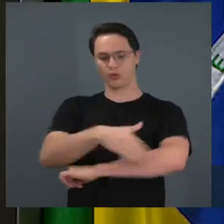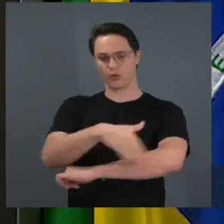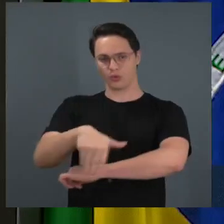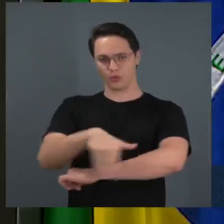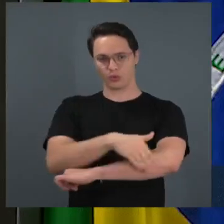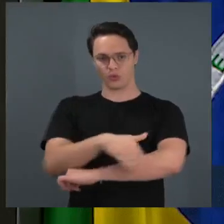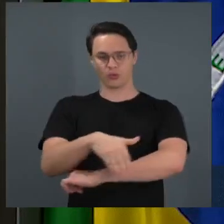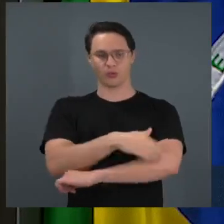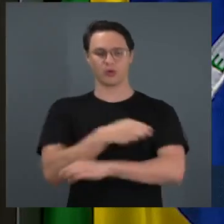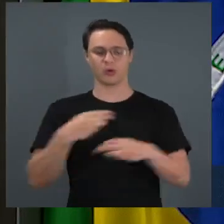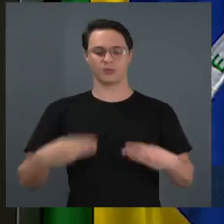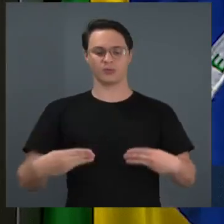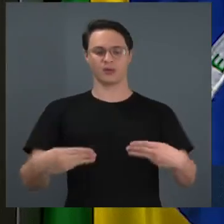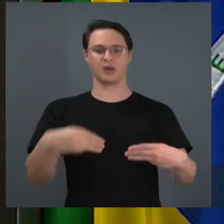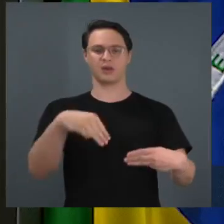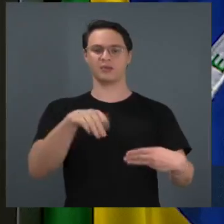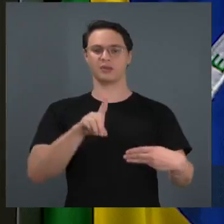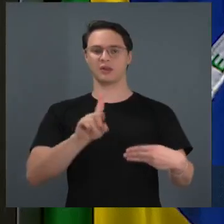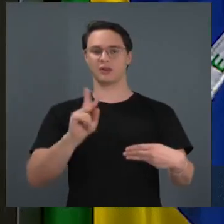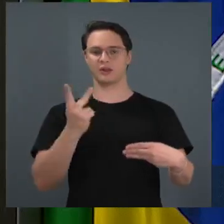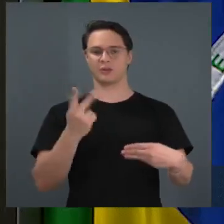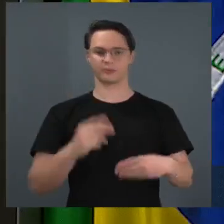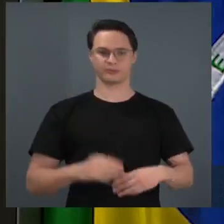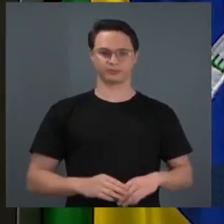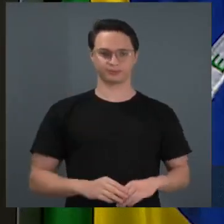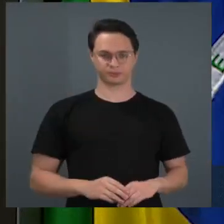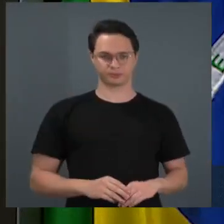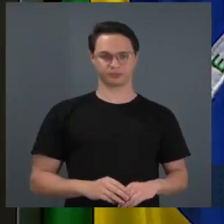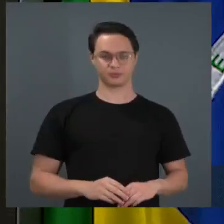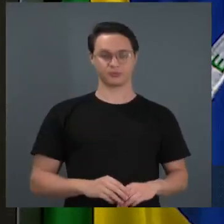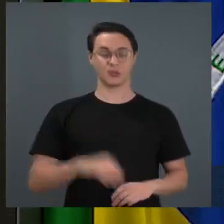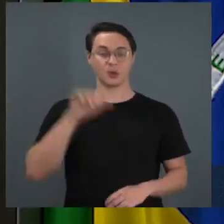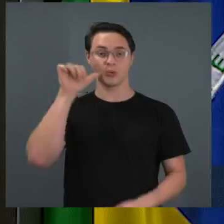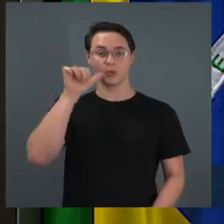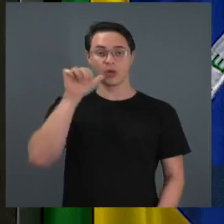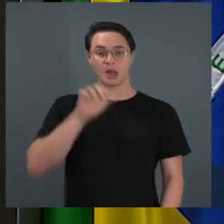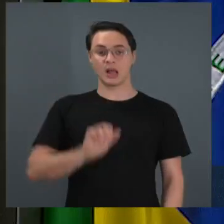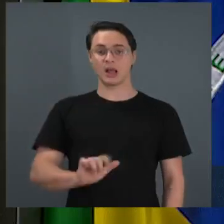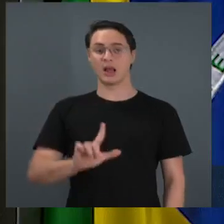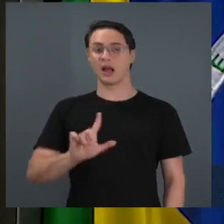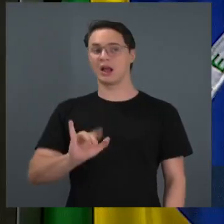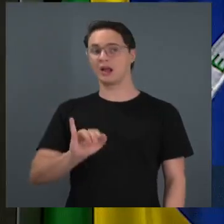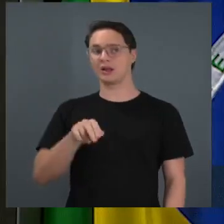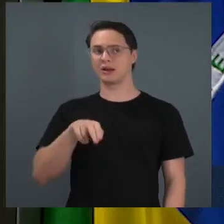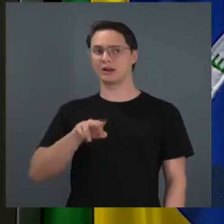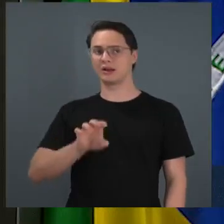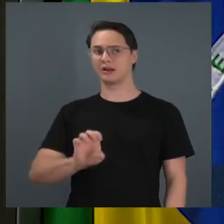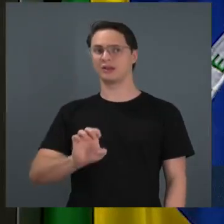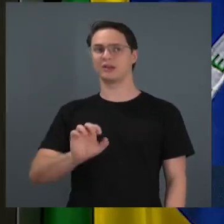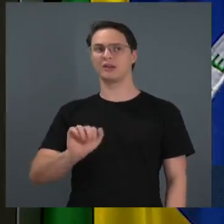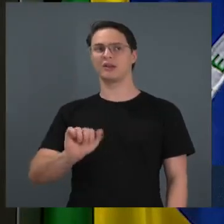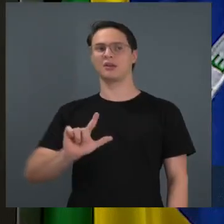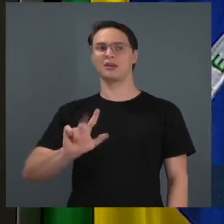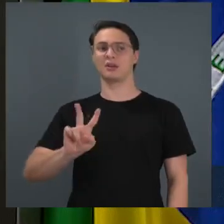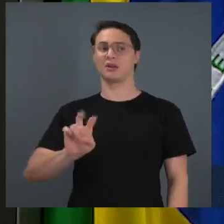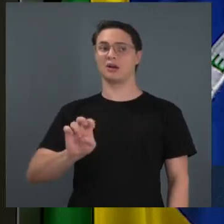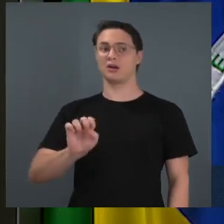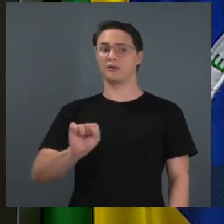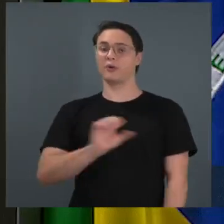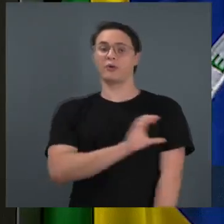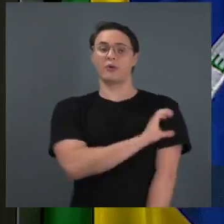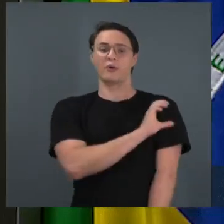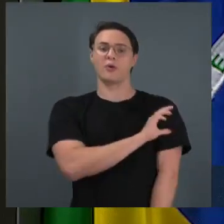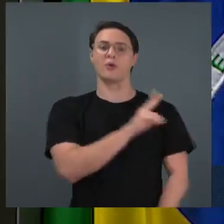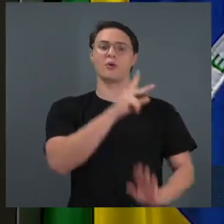Direitos Humanos e Cidadania. Aline Álvares Silva, coordenadora de Projeto